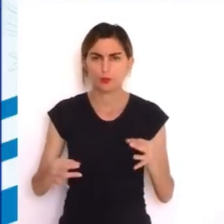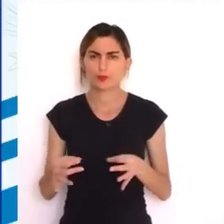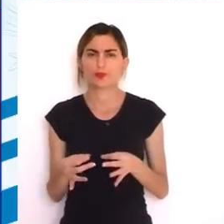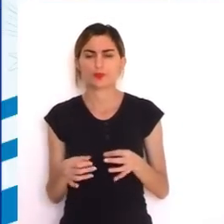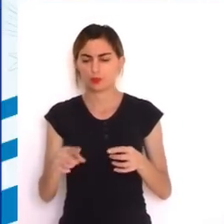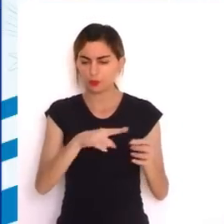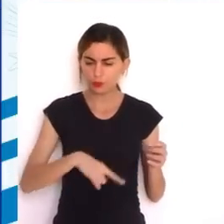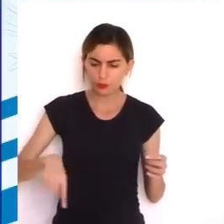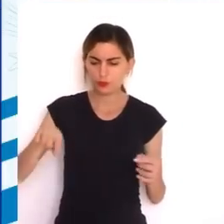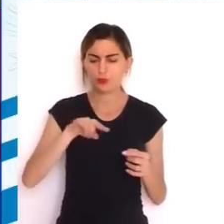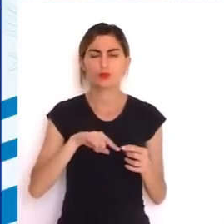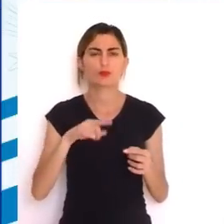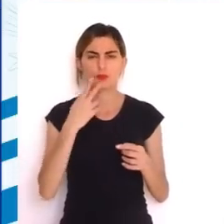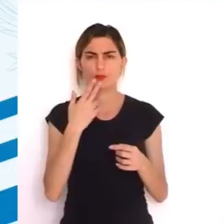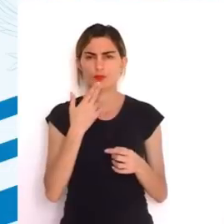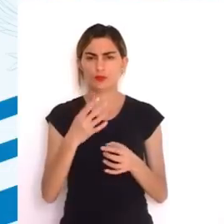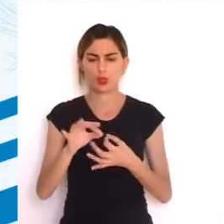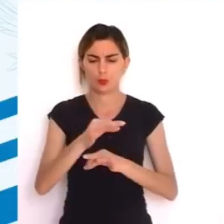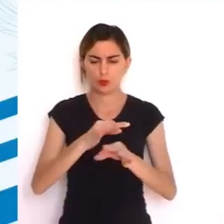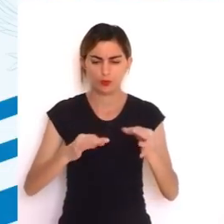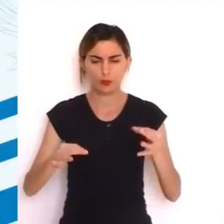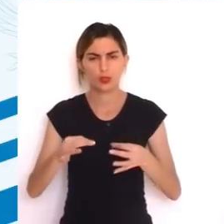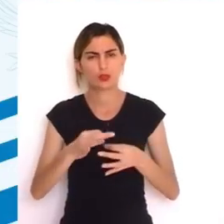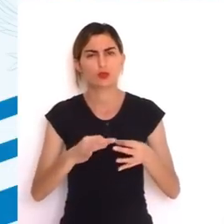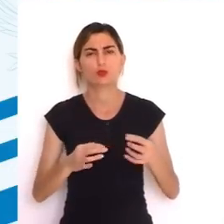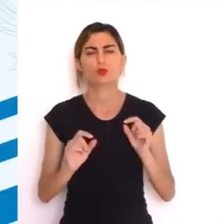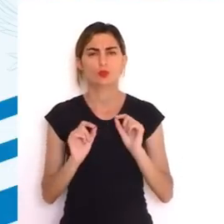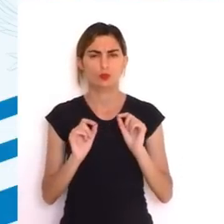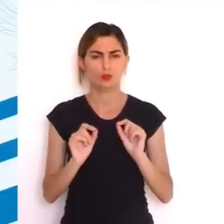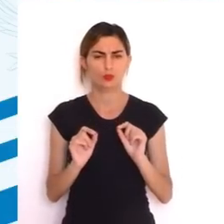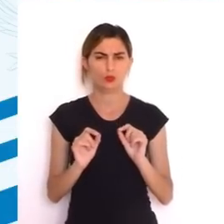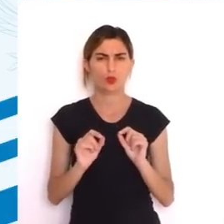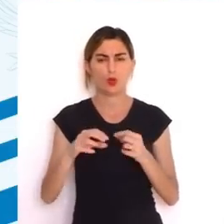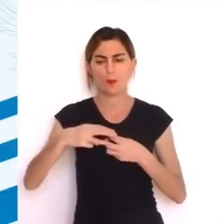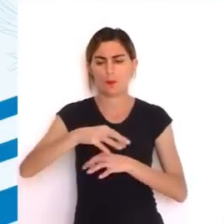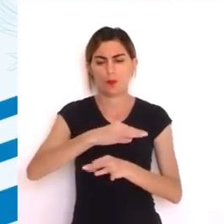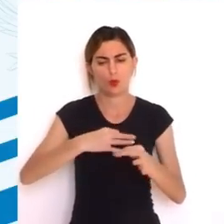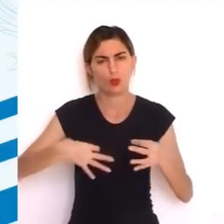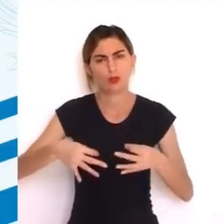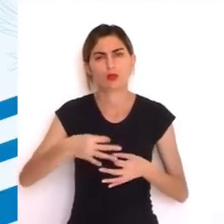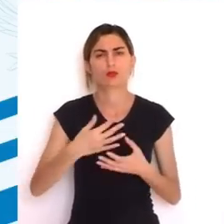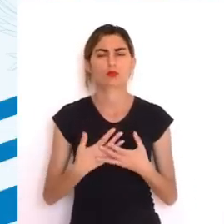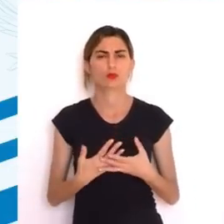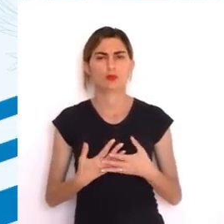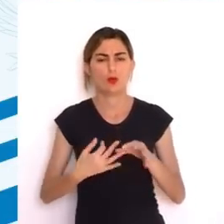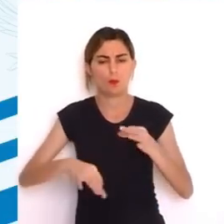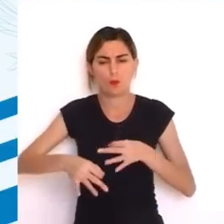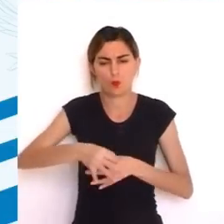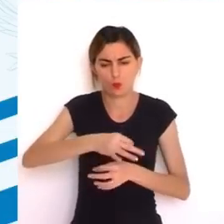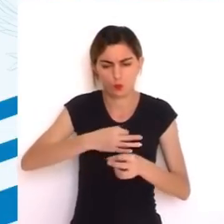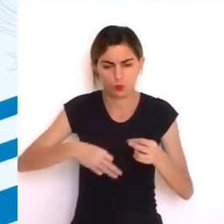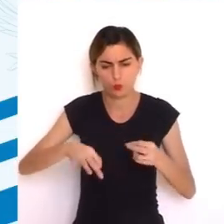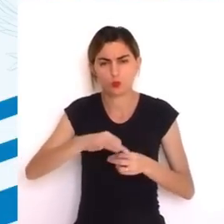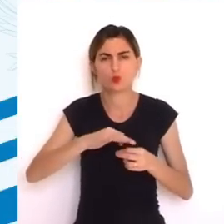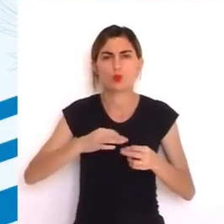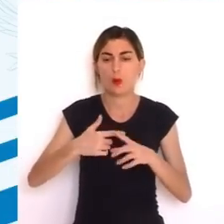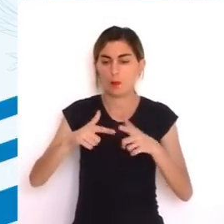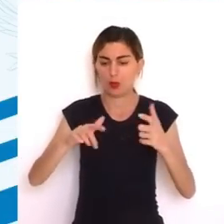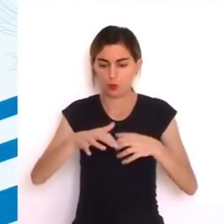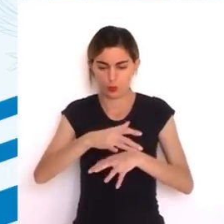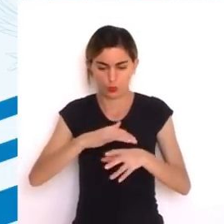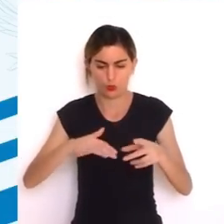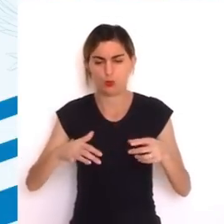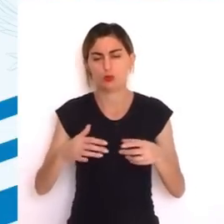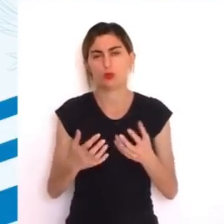movimentos circulatórios. Se eu estou falando de movimentos circulatórios, eu estou falando das moléculas. Se as moléculas elas estão